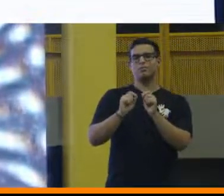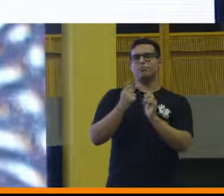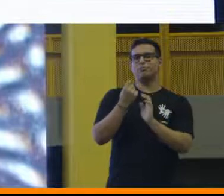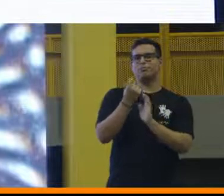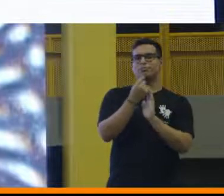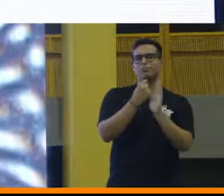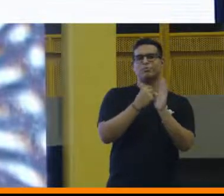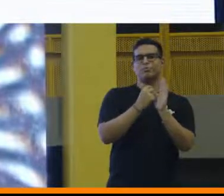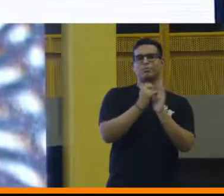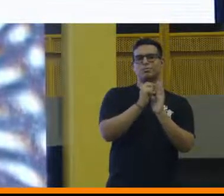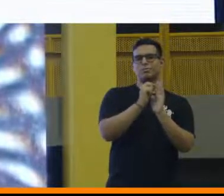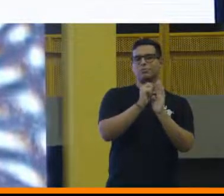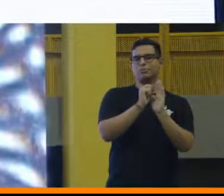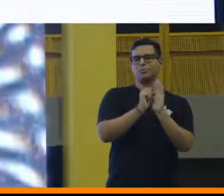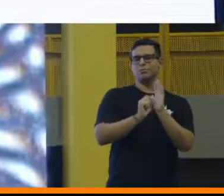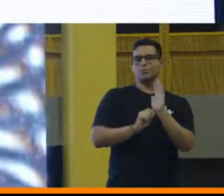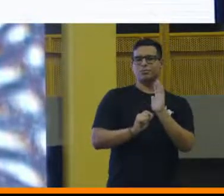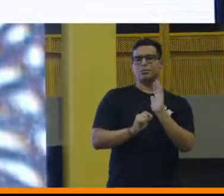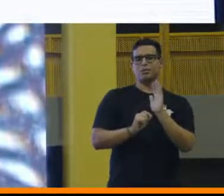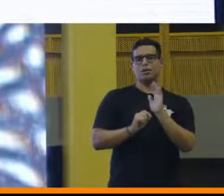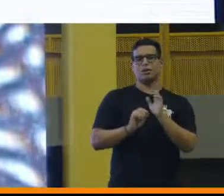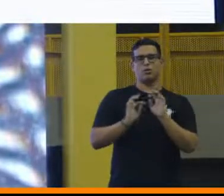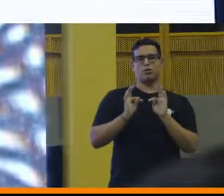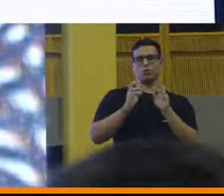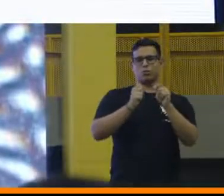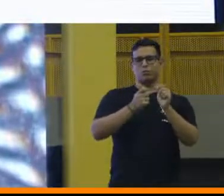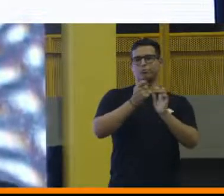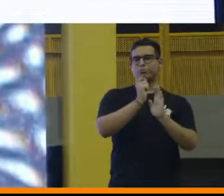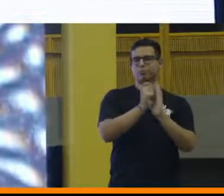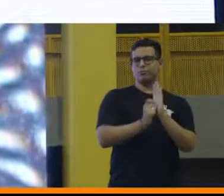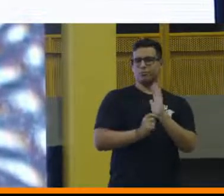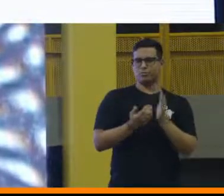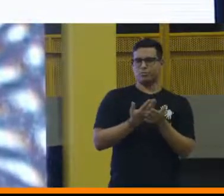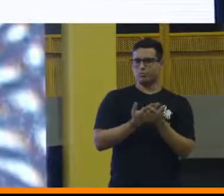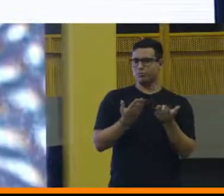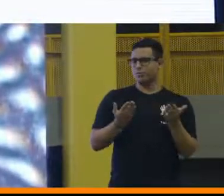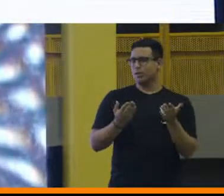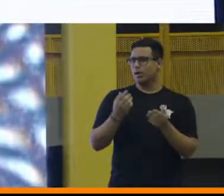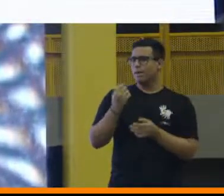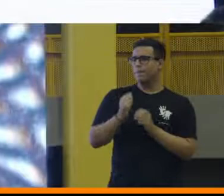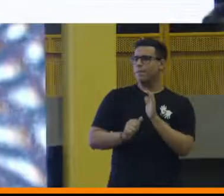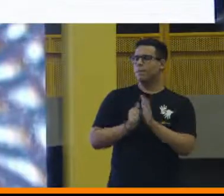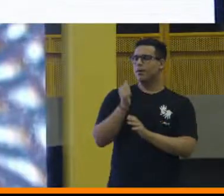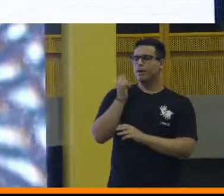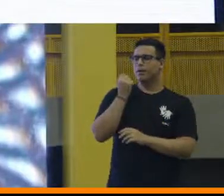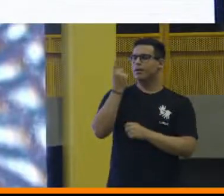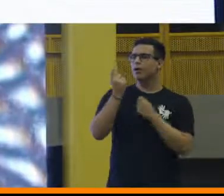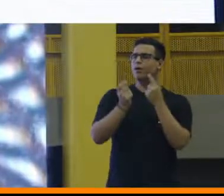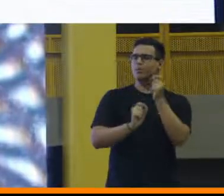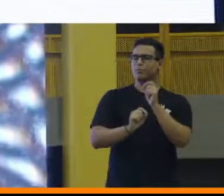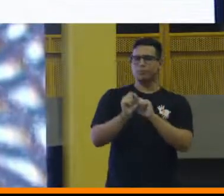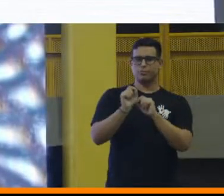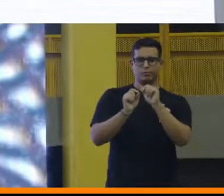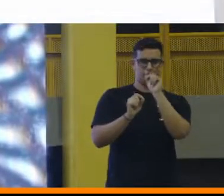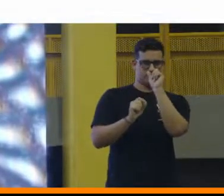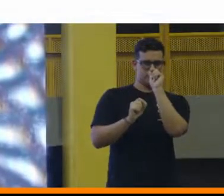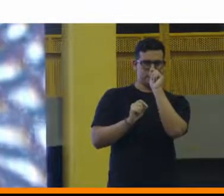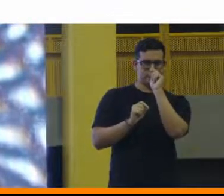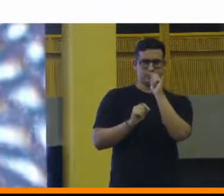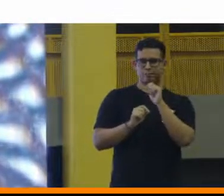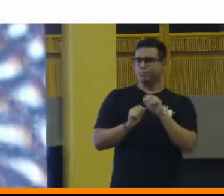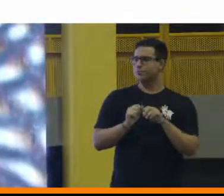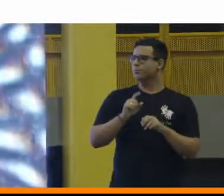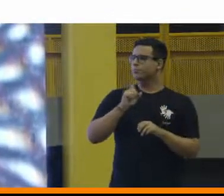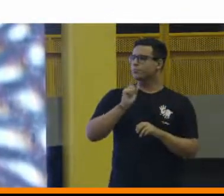fui escrevendo tudo que eu ia fazer para vocês. E a nossa primeira ideia é a seguinte: posição. Posição